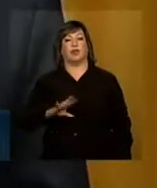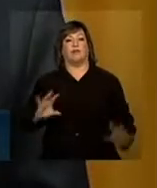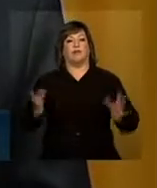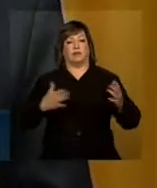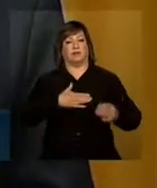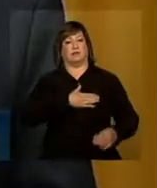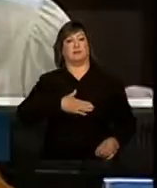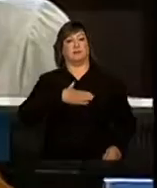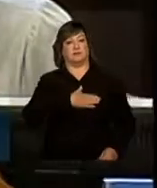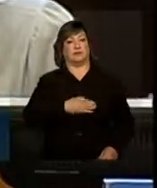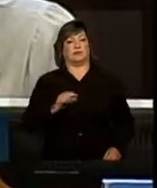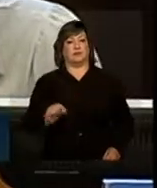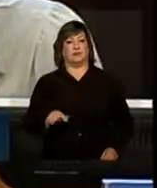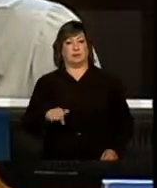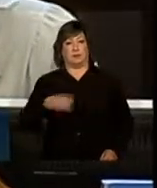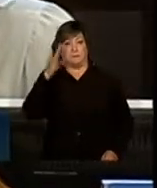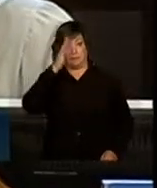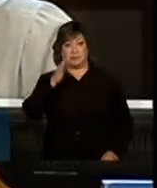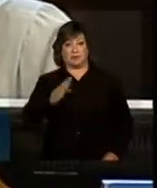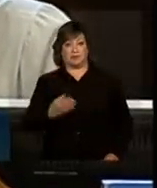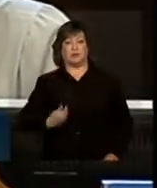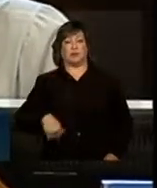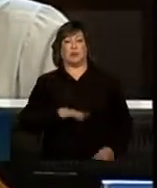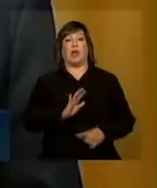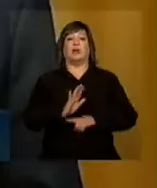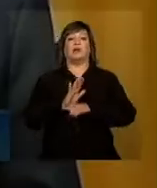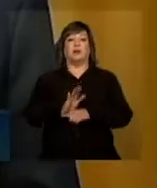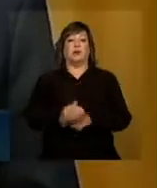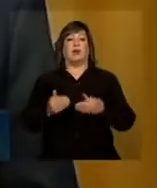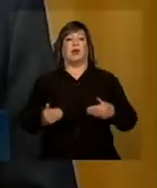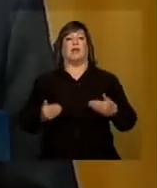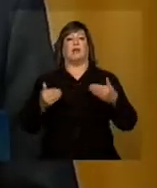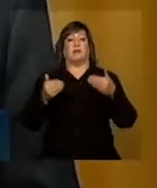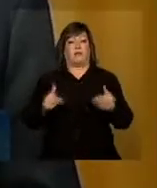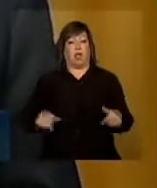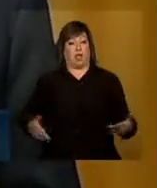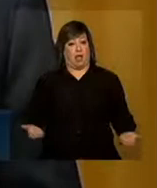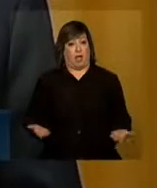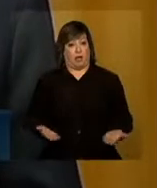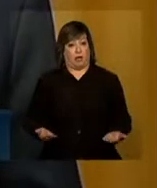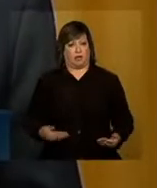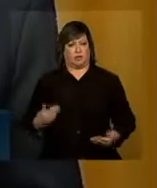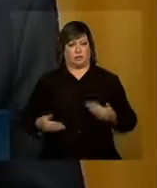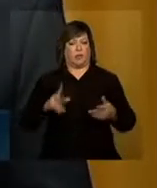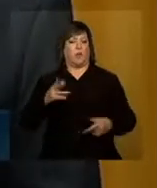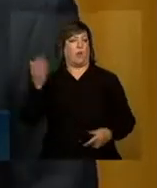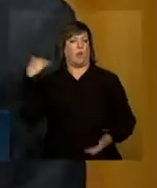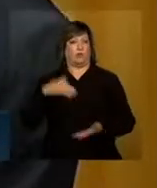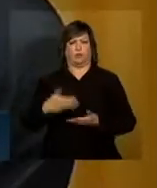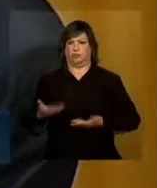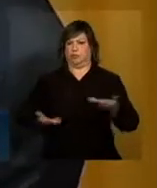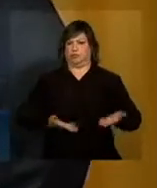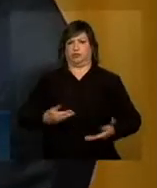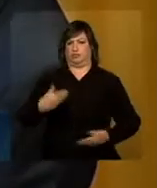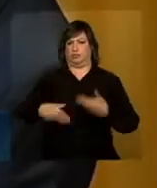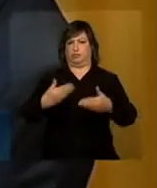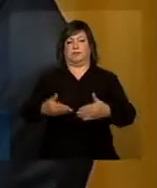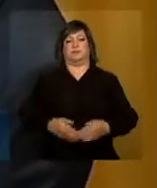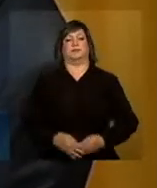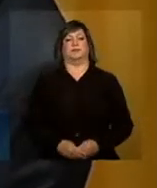redução extraordinária no Brasil e nos permitir avançar agora numa velocidade, como nos últimos anos, cada vez maior. Próximo.